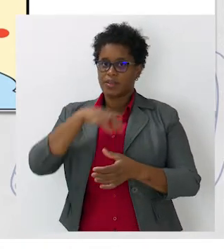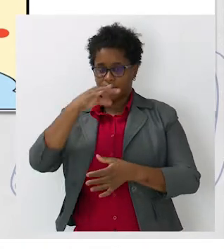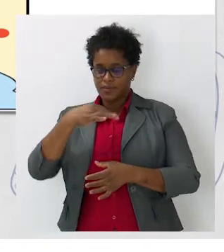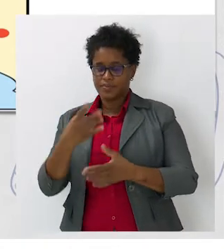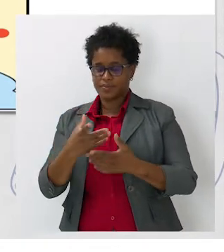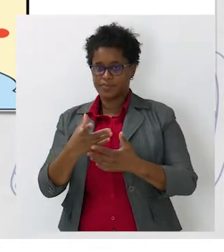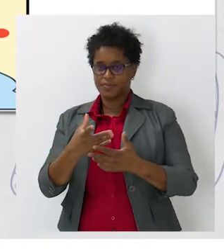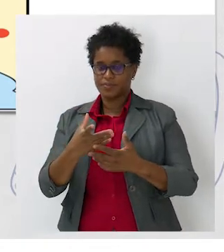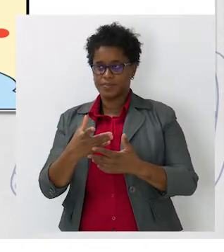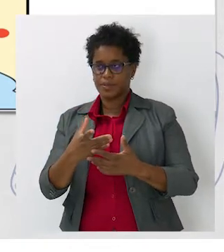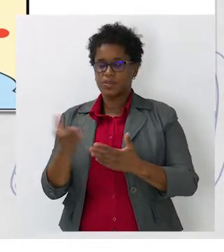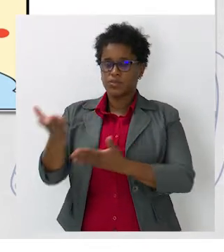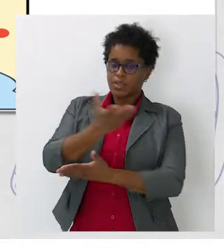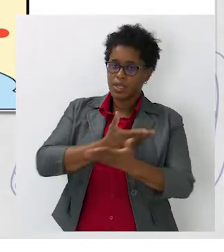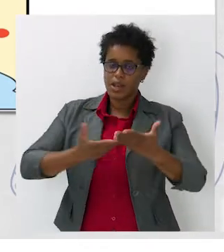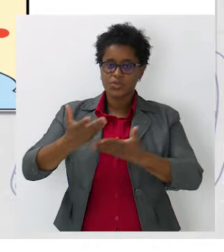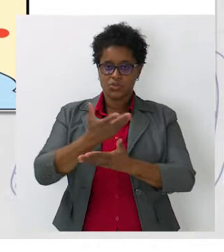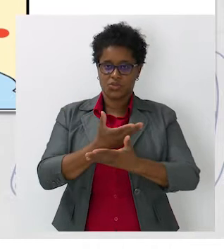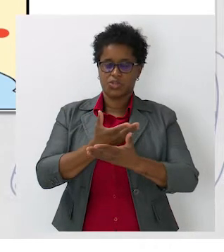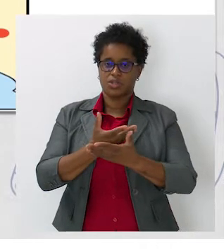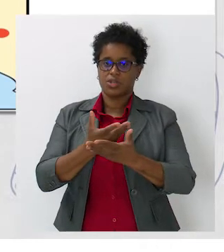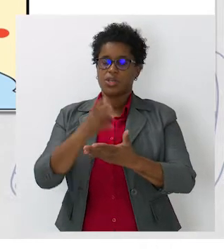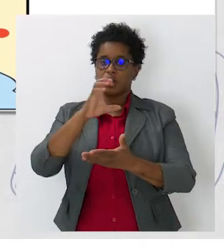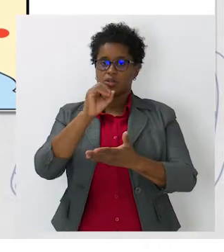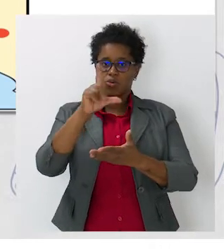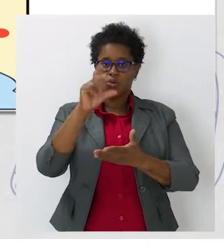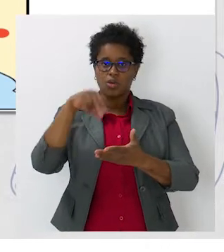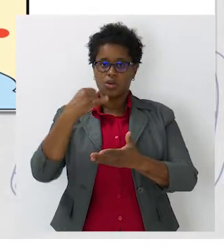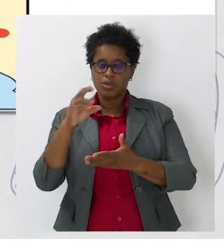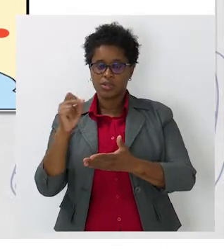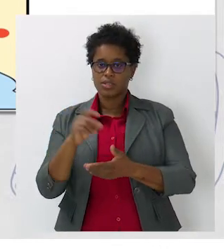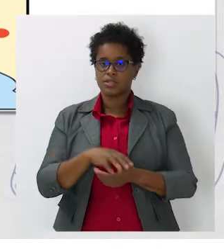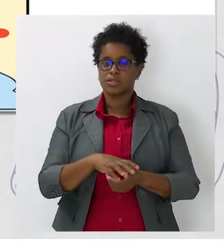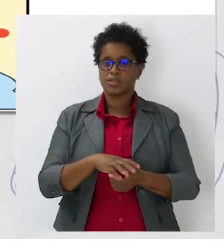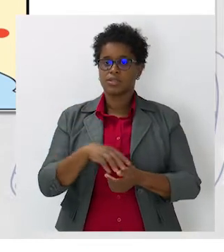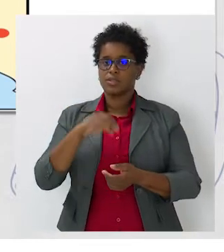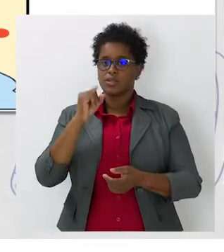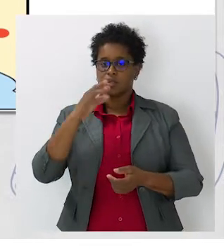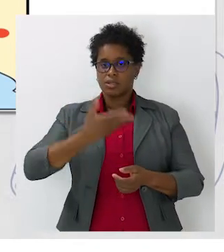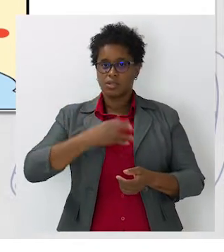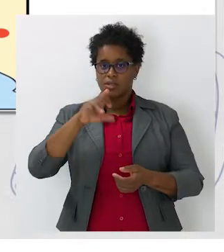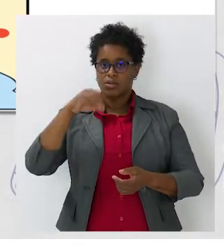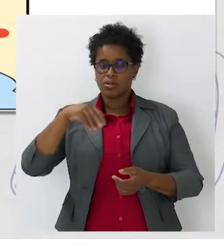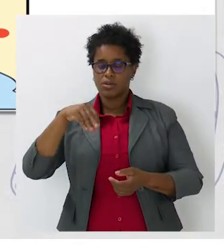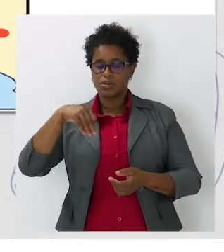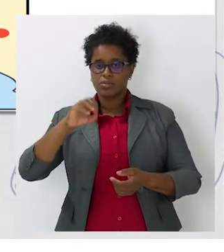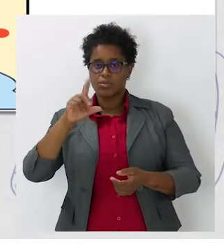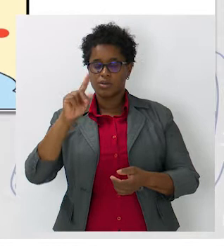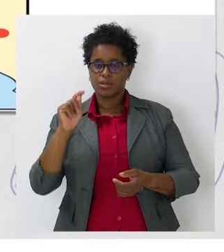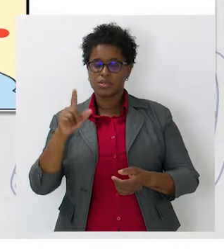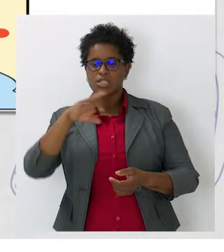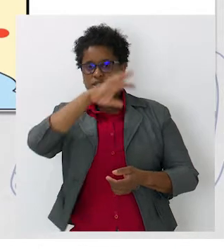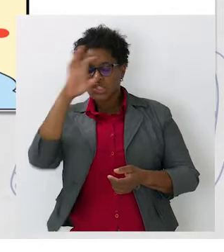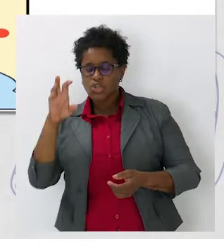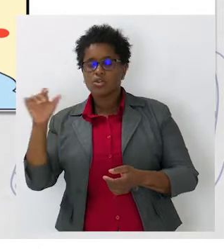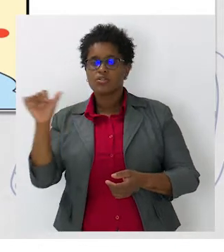que retrata simplesmente relações entre colónias e metrópole nas regiões por